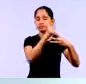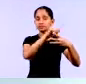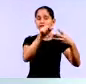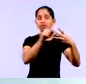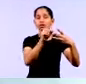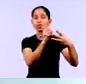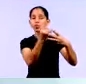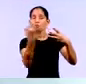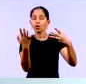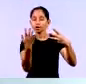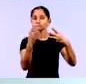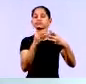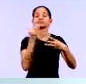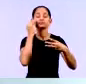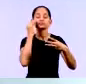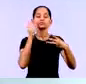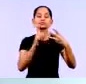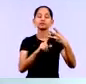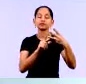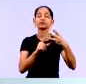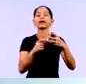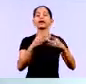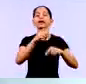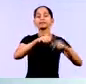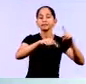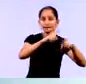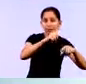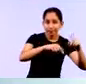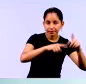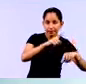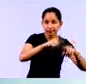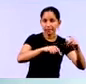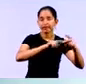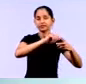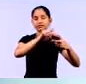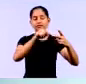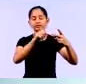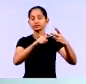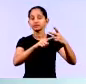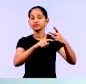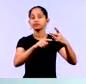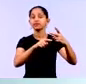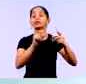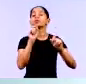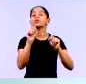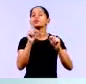composto por orçamento de matérias-primas, orçamento de